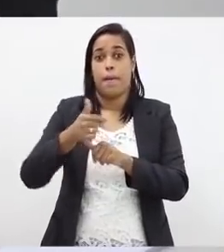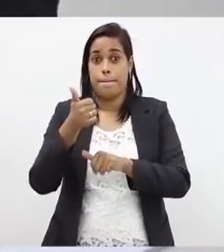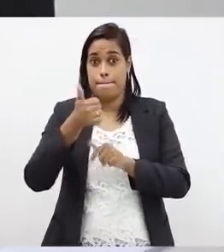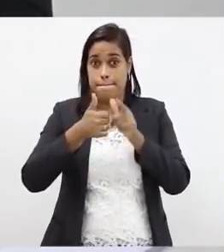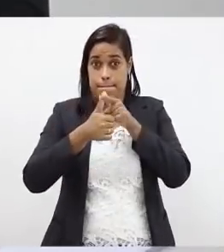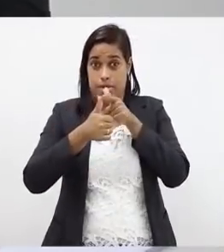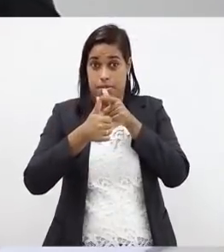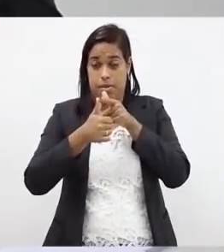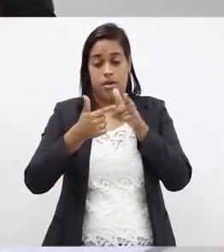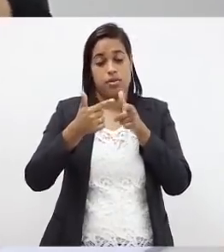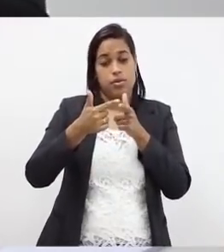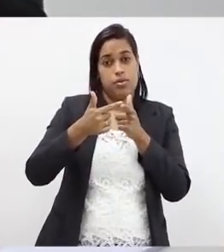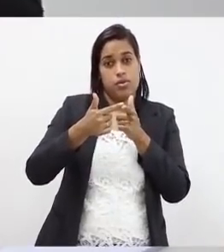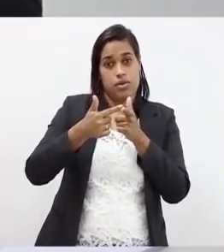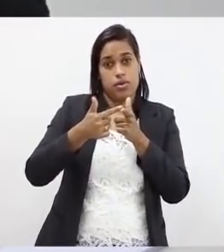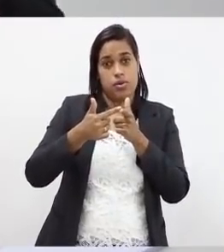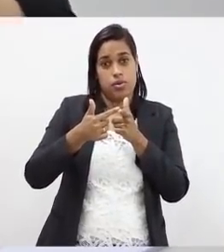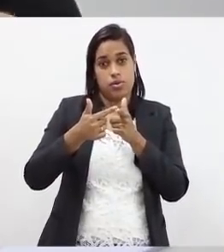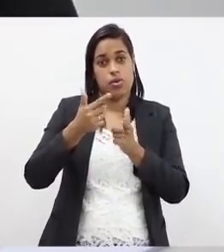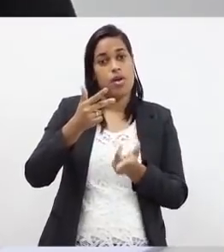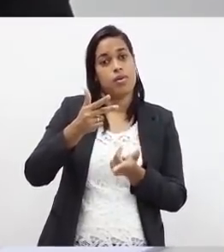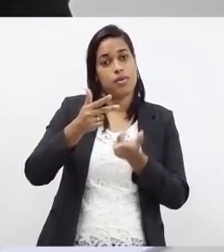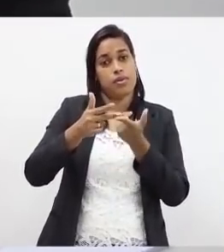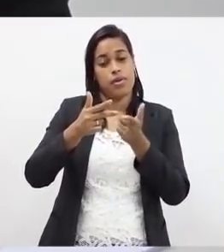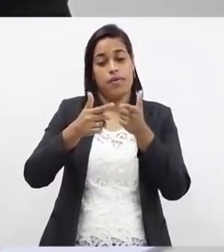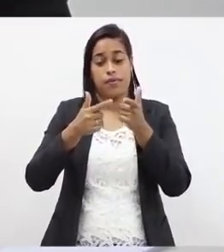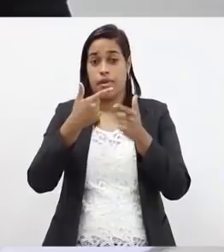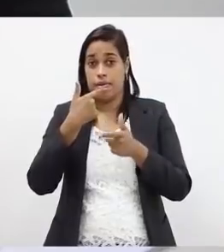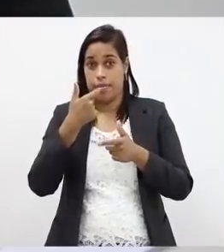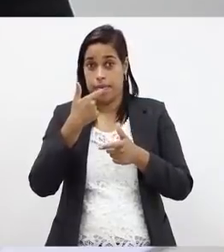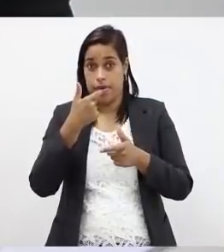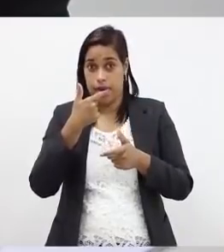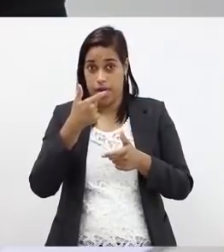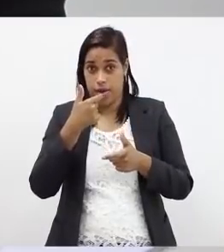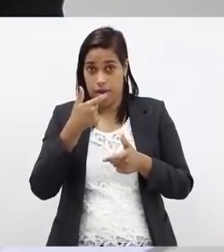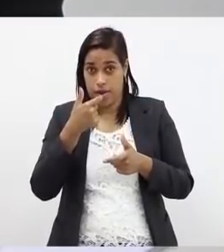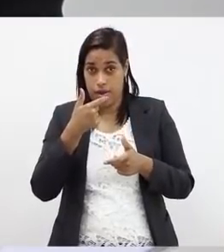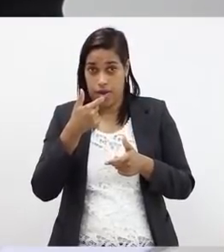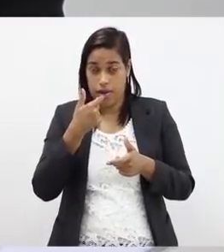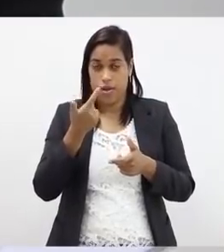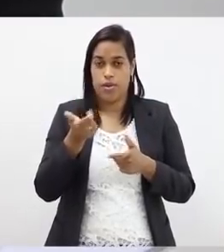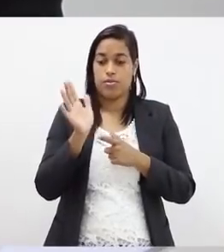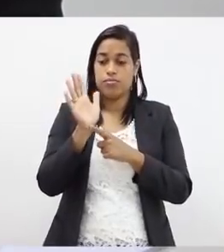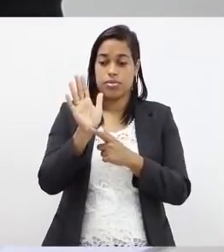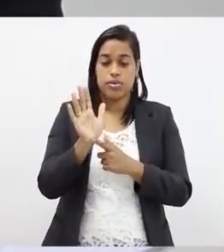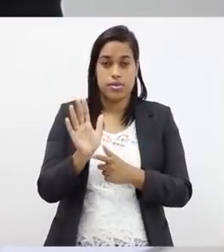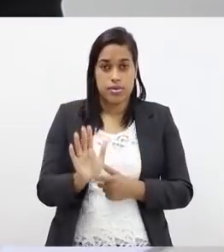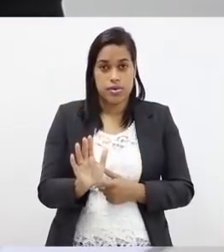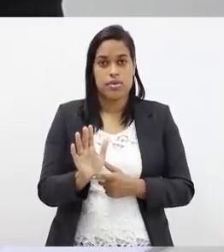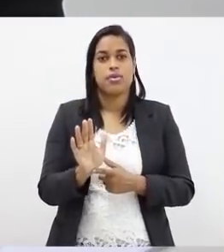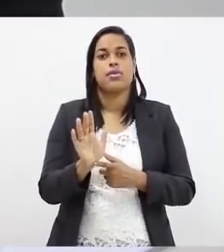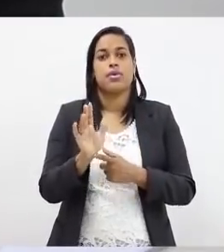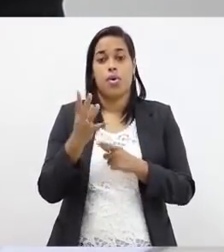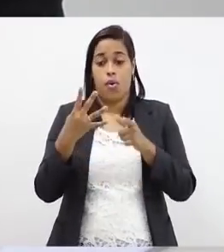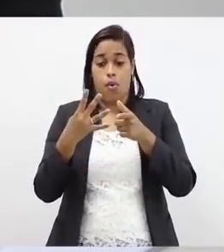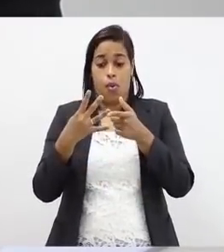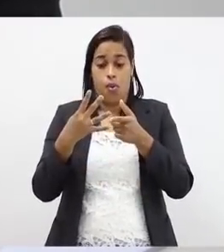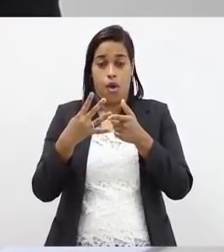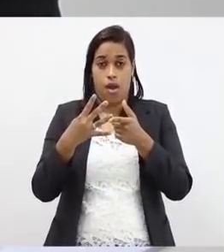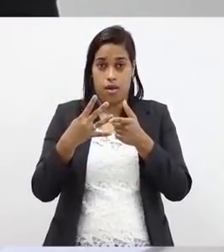plano aqui, eu tenho um segundo plano aqui, em vermelho, esses planos com partes de circunferência, um quarto